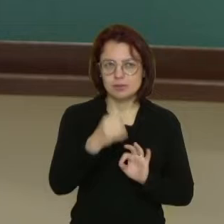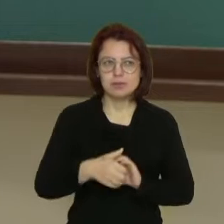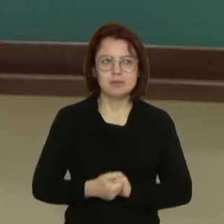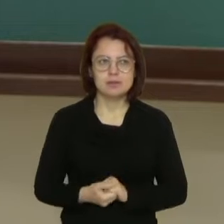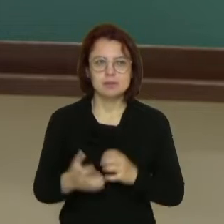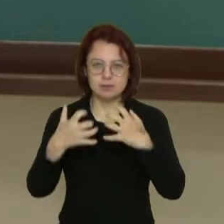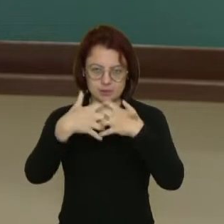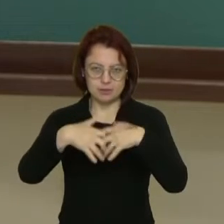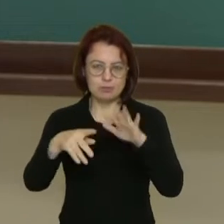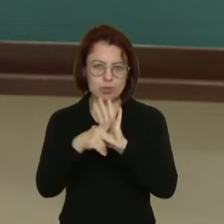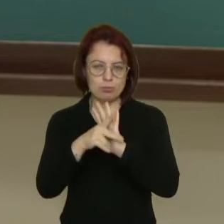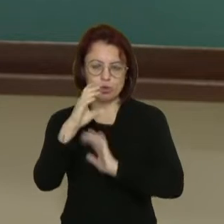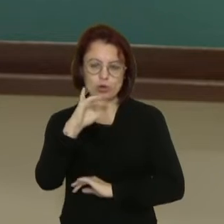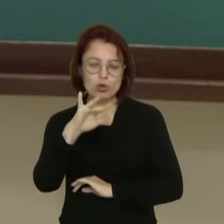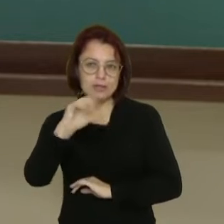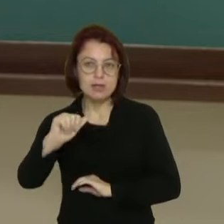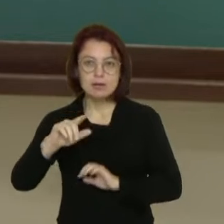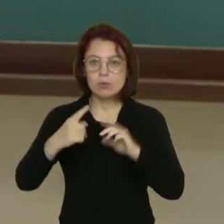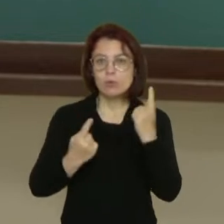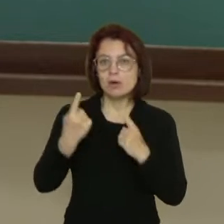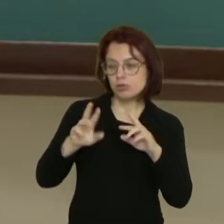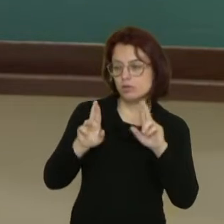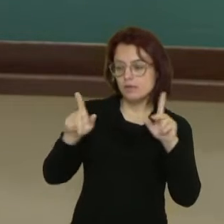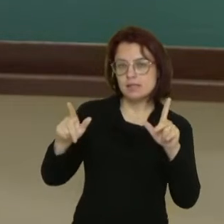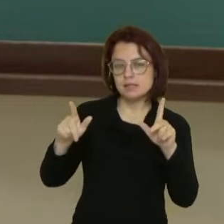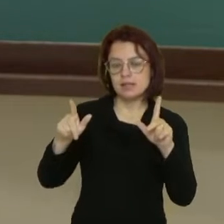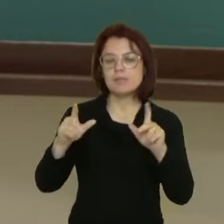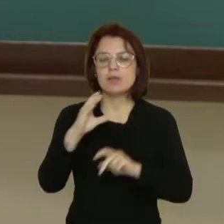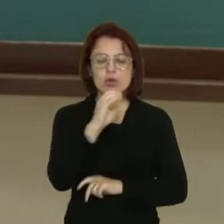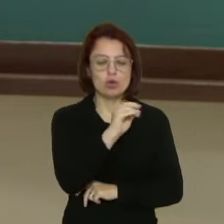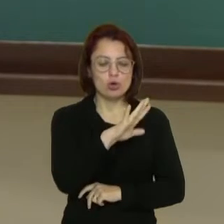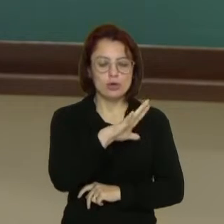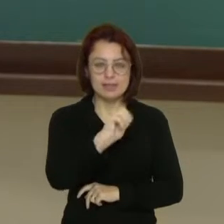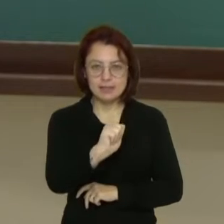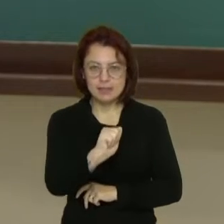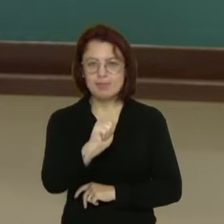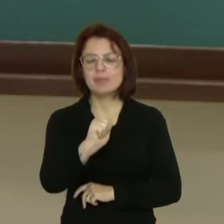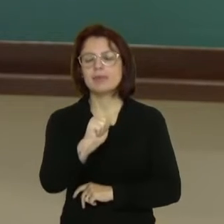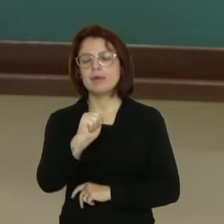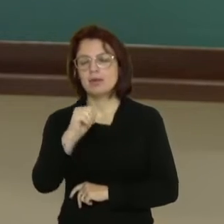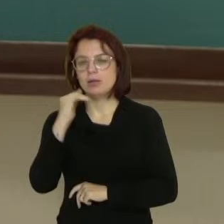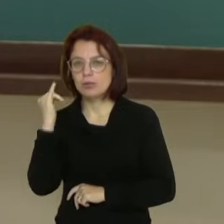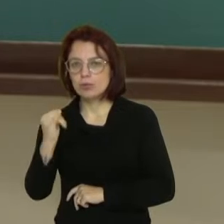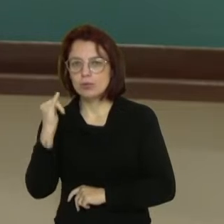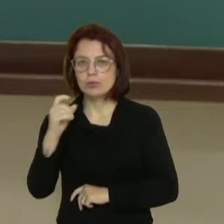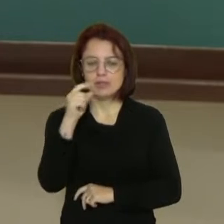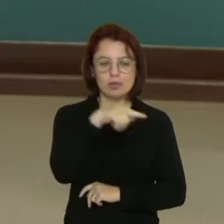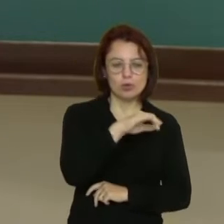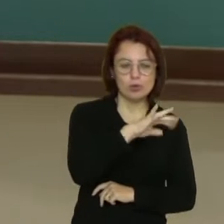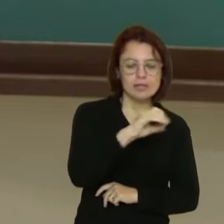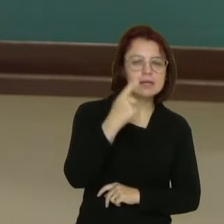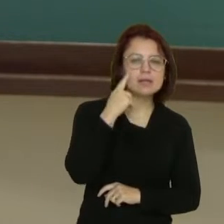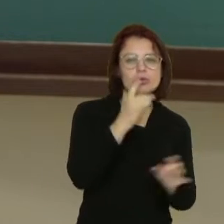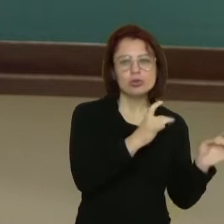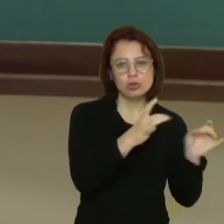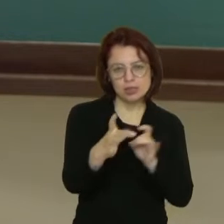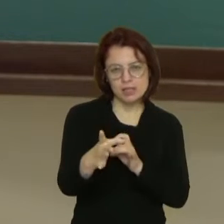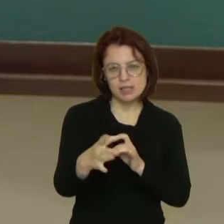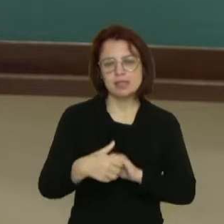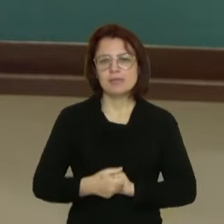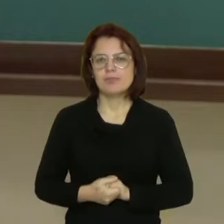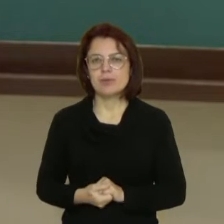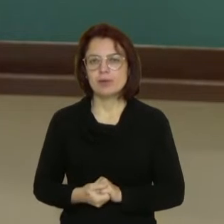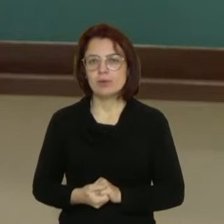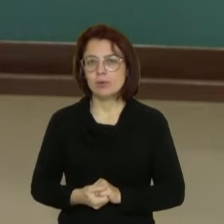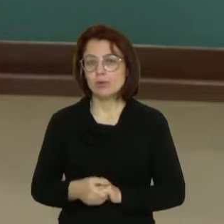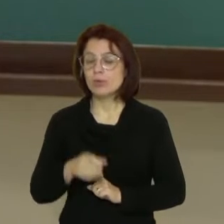uma crônica. A diferença entre conto e crônica é que a crônica narra um feito cotidiano, alguma situação do dia a